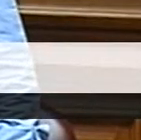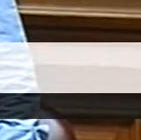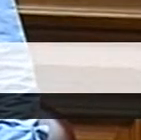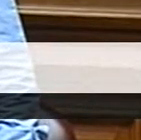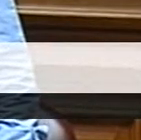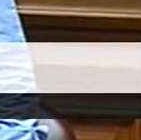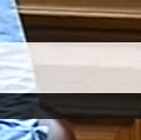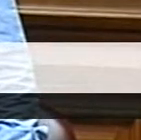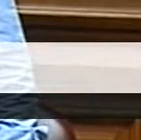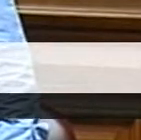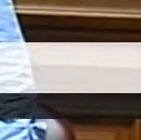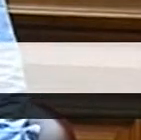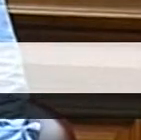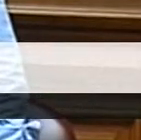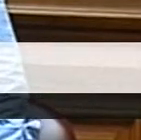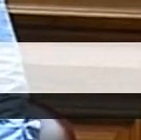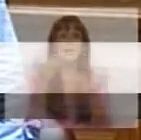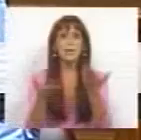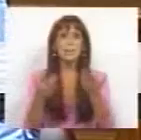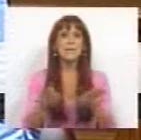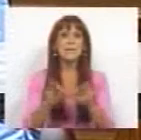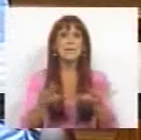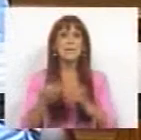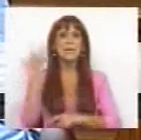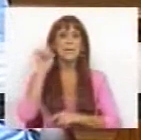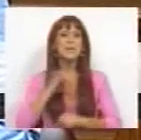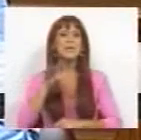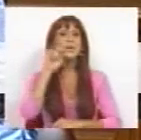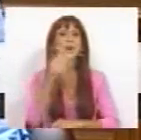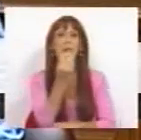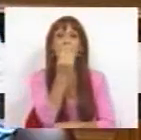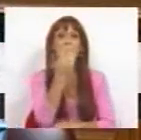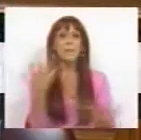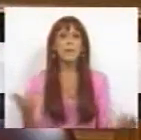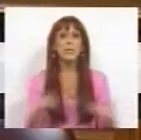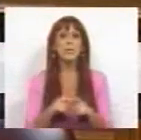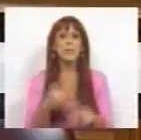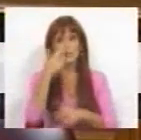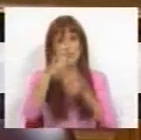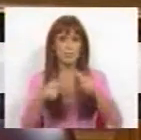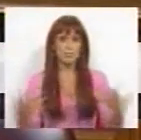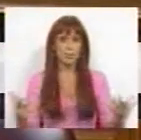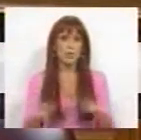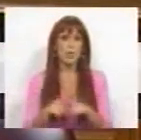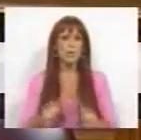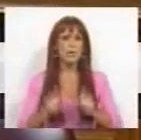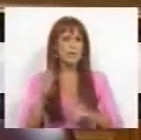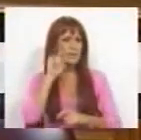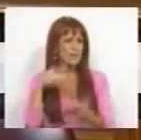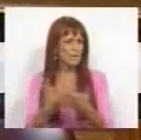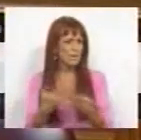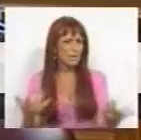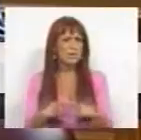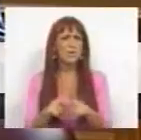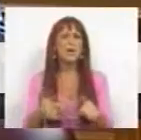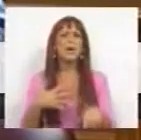crescimento nesta área seja ecologicamente equilibrado, assim como a qualidade e a segurança alimentar para os consumidores esteja devidamente assegurada. E,